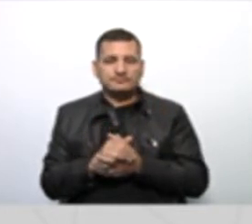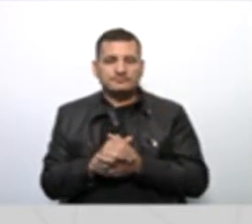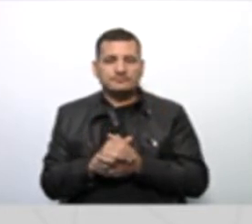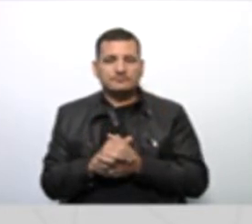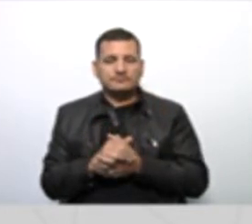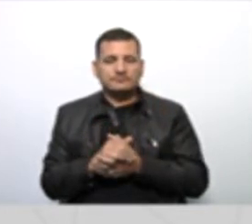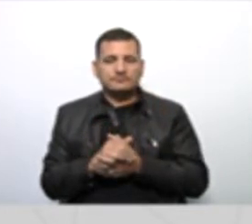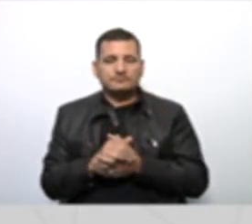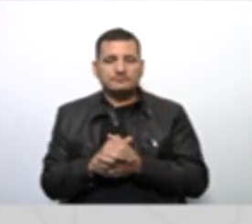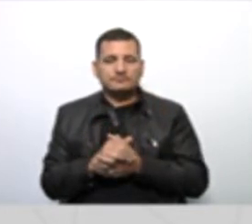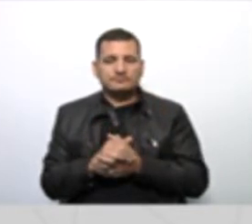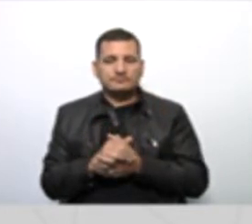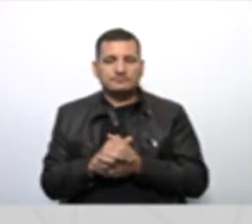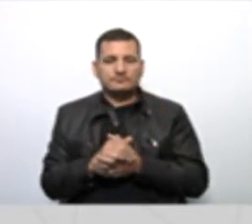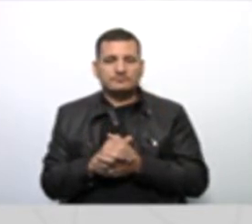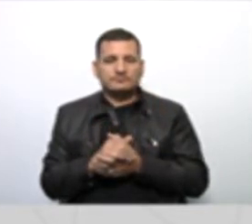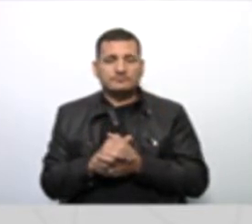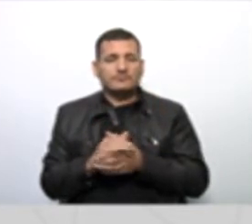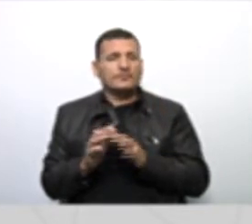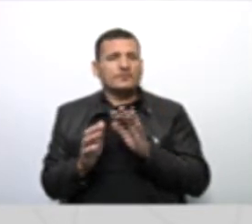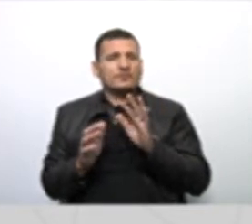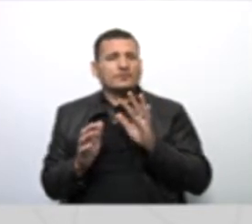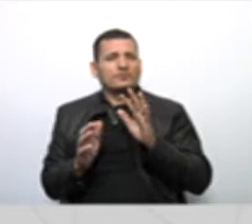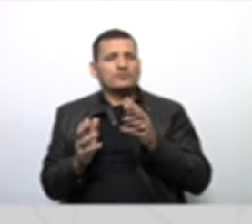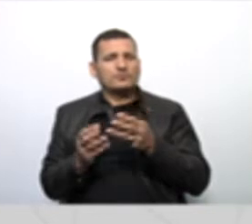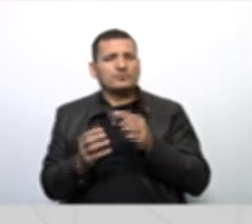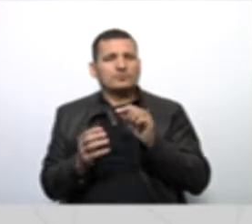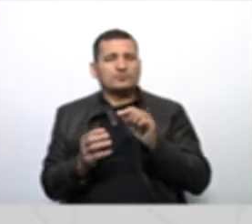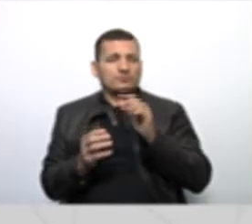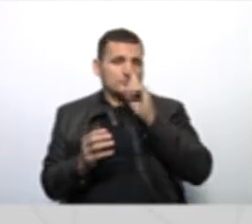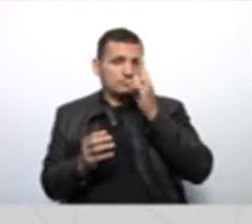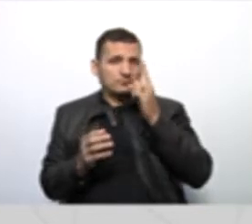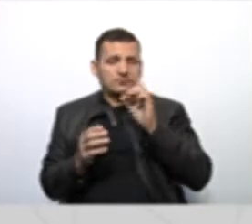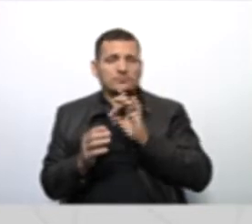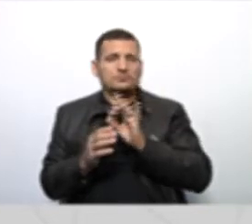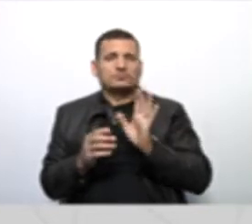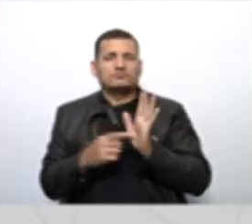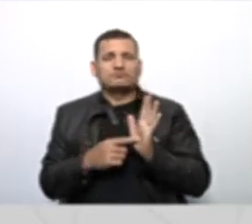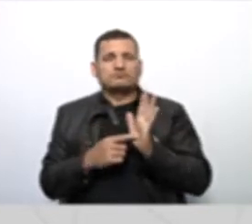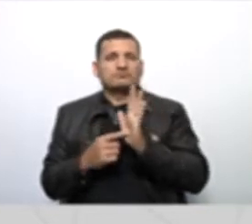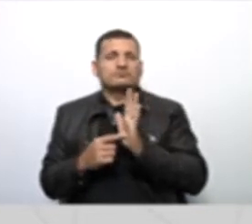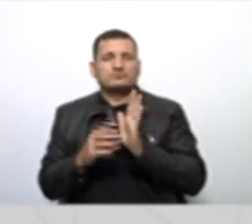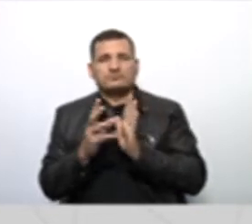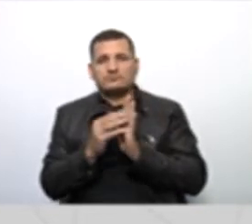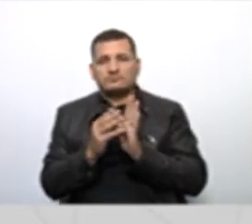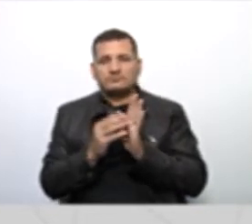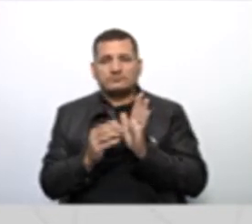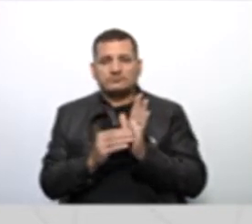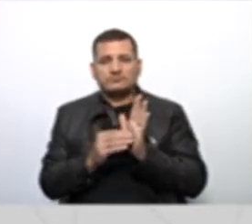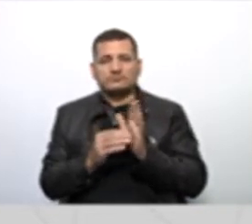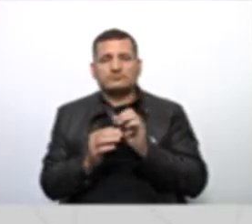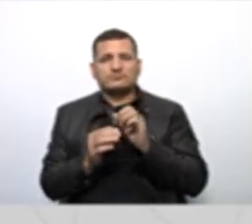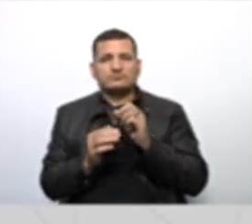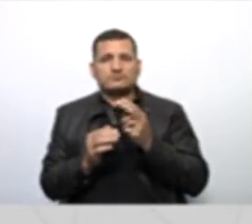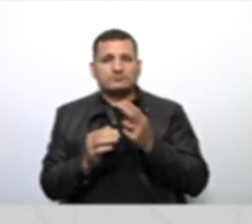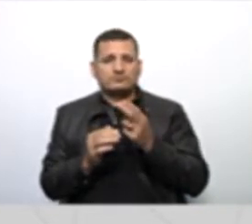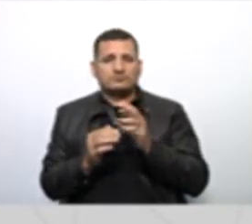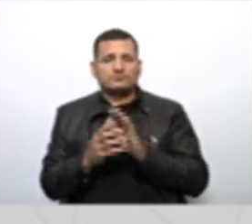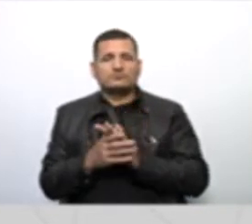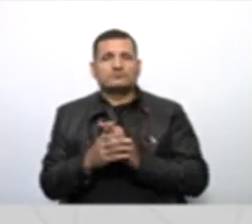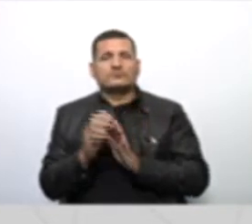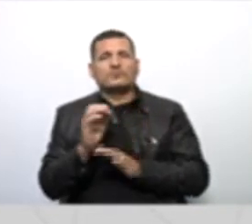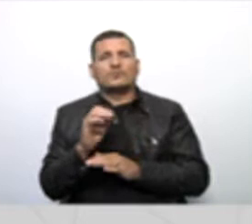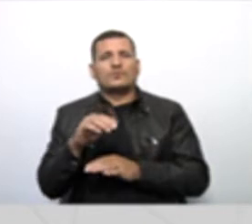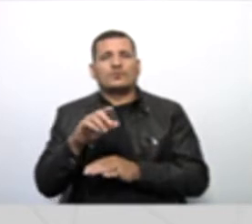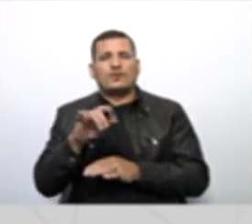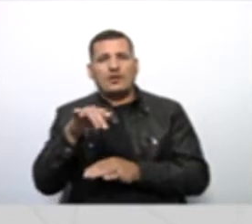Isso tudo quando a ideia é apenas apresentar conteúdo ou ter presença mobile online.